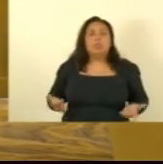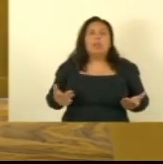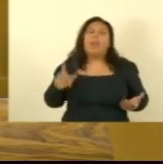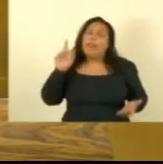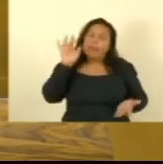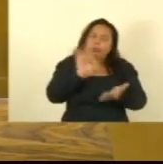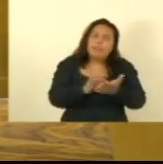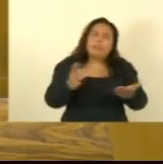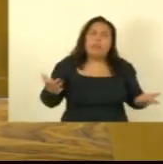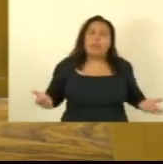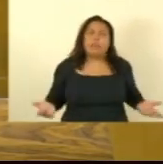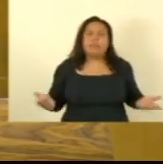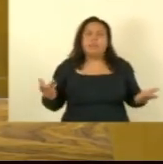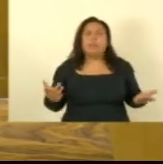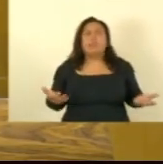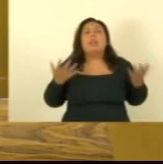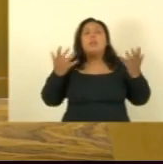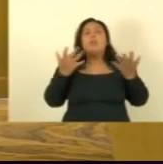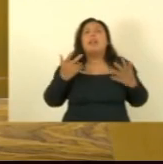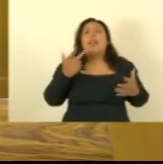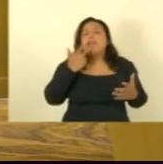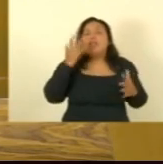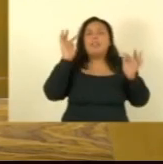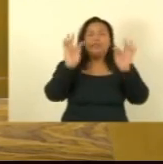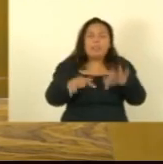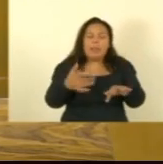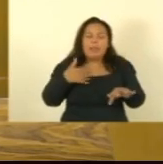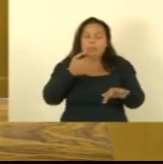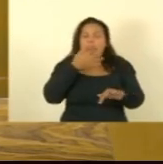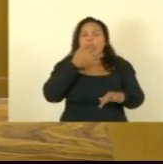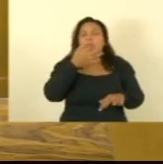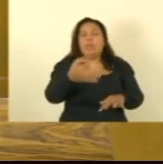é que é a realidade. E eu quero finalizar